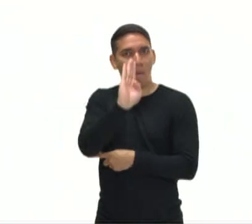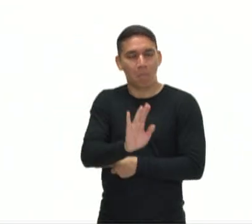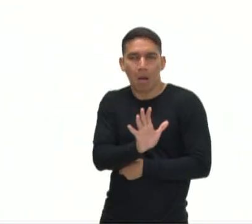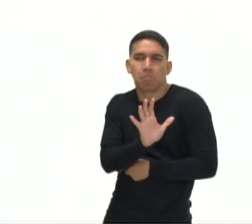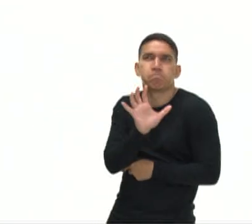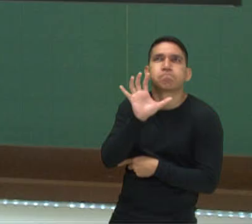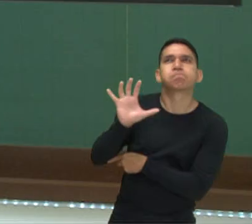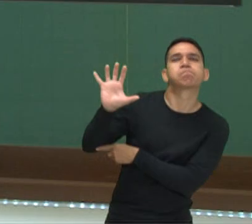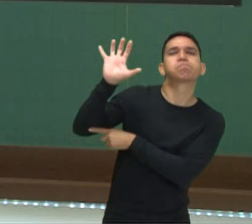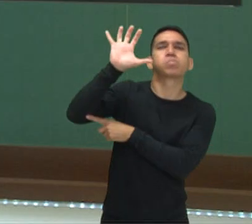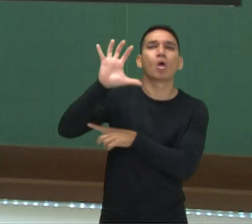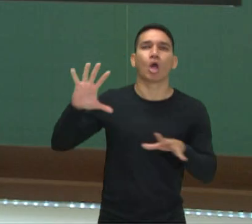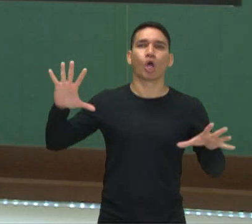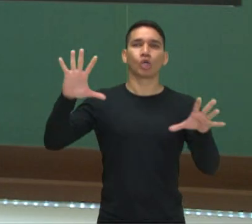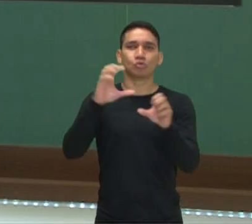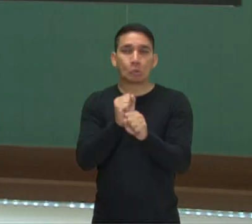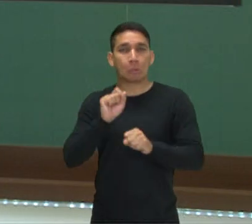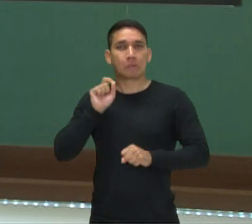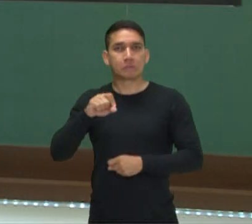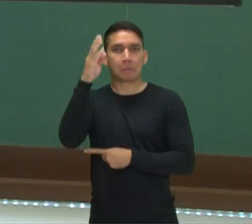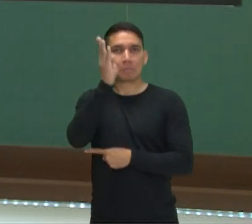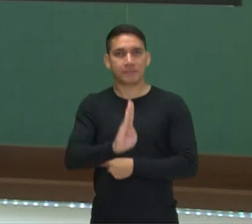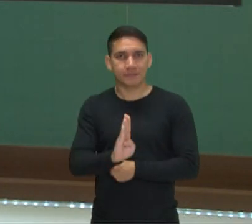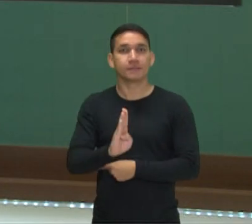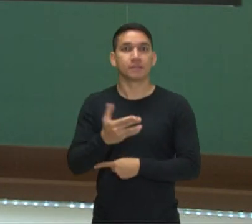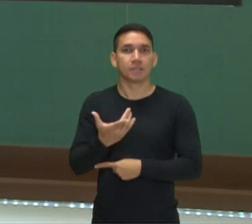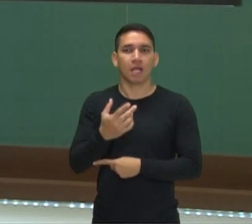brasileiro, ali do total do território brasileiro.